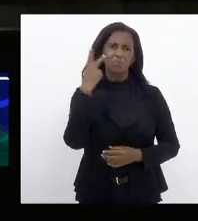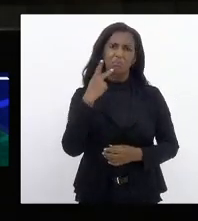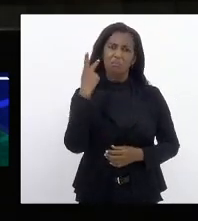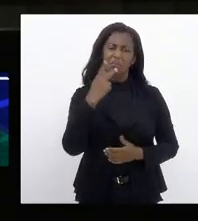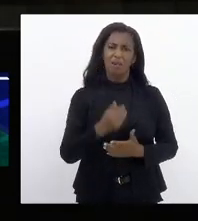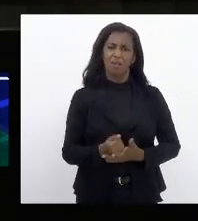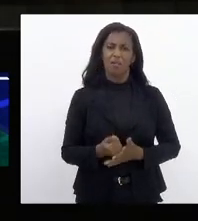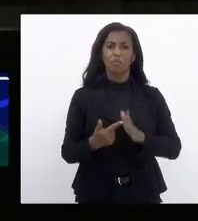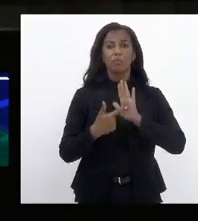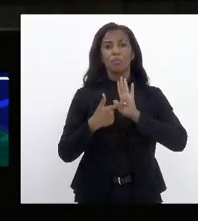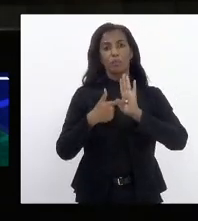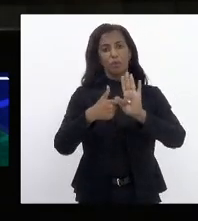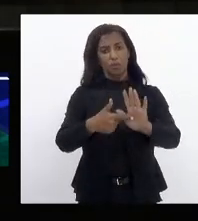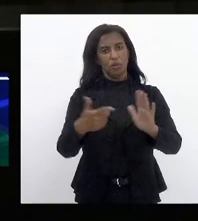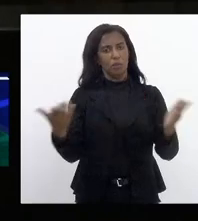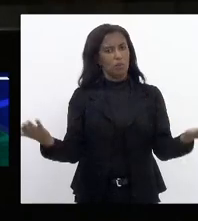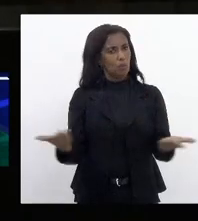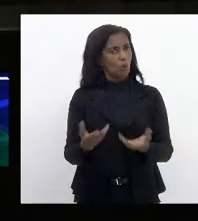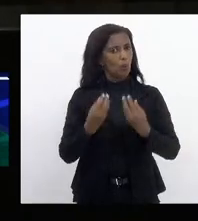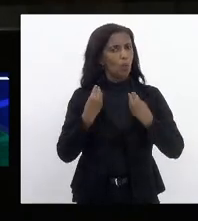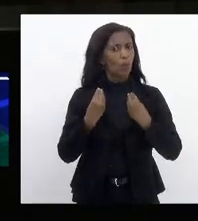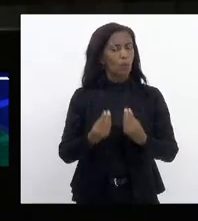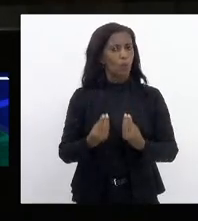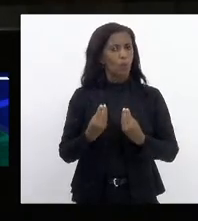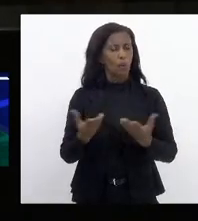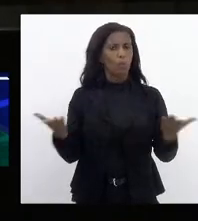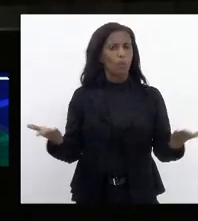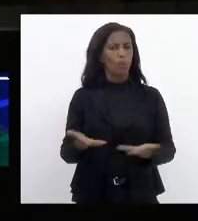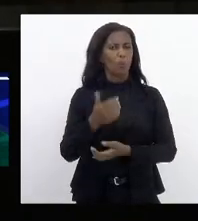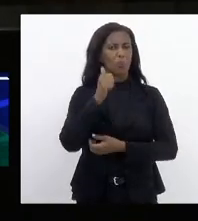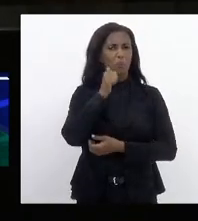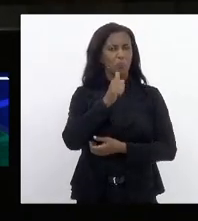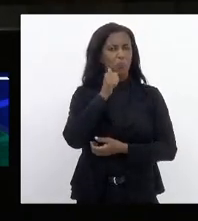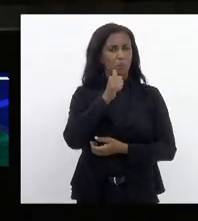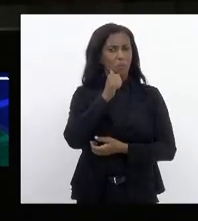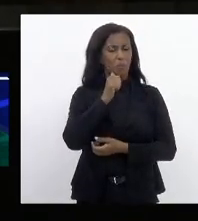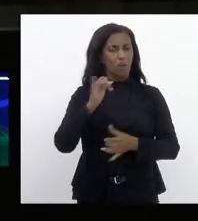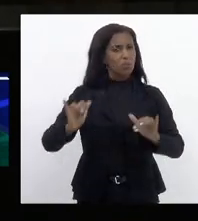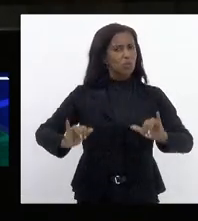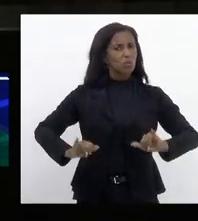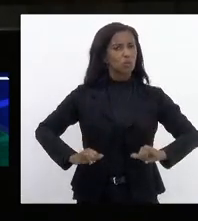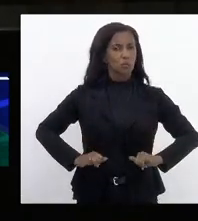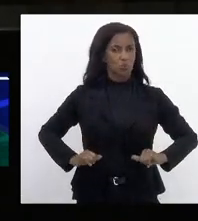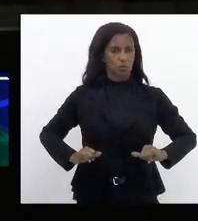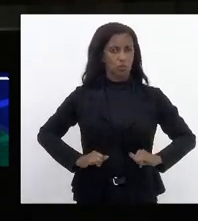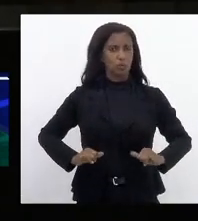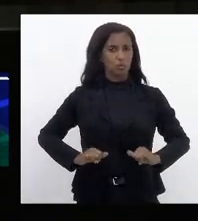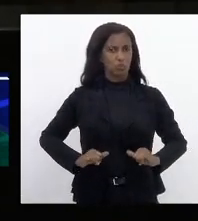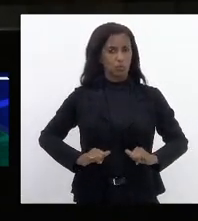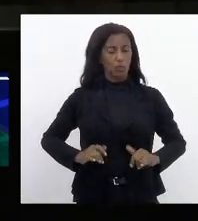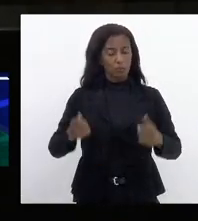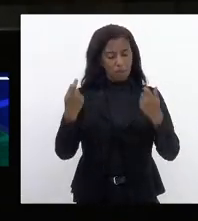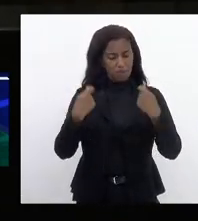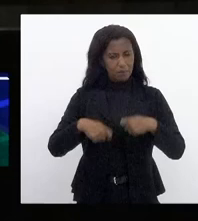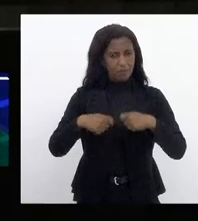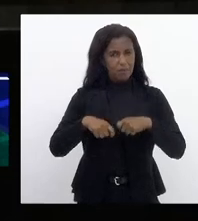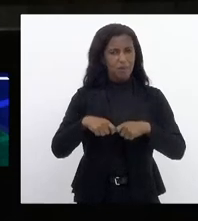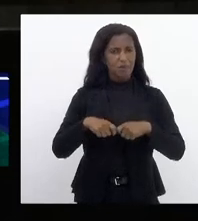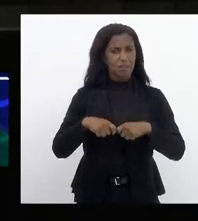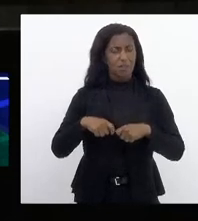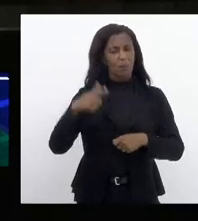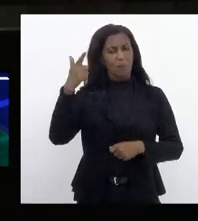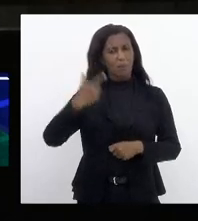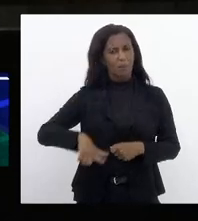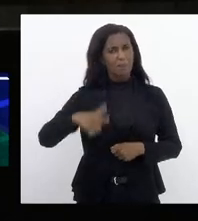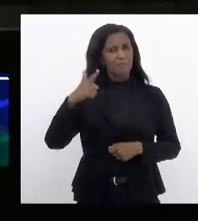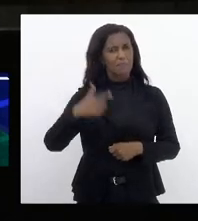foi mostrado, né, o quanto as mulheres sofrem, né, e que precisamos cada vez